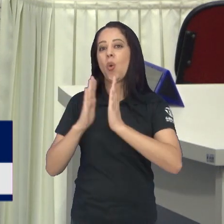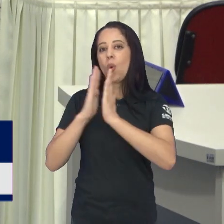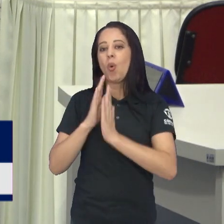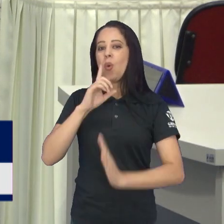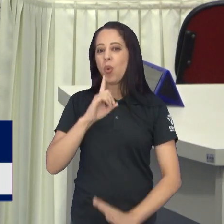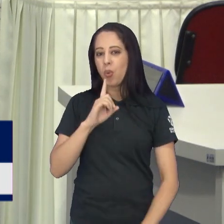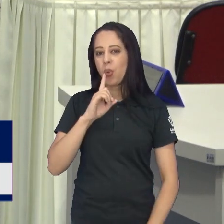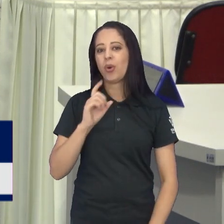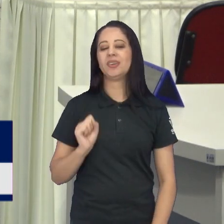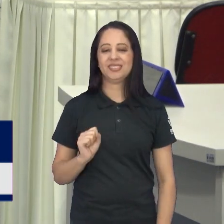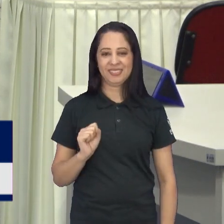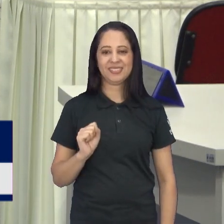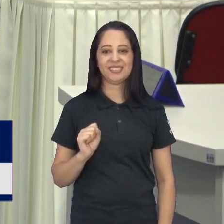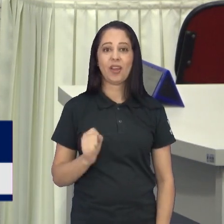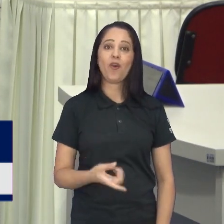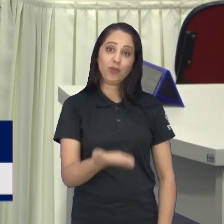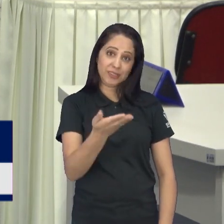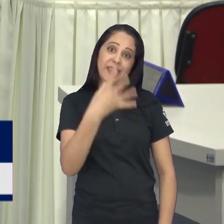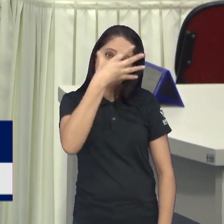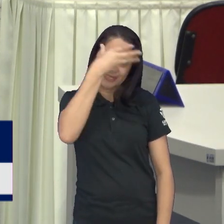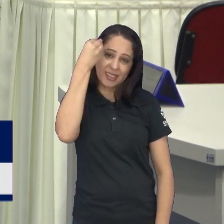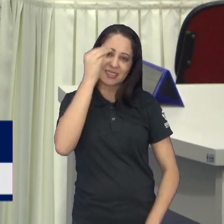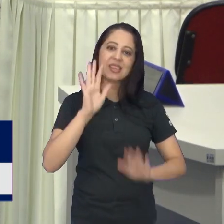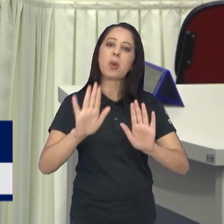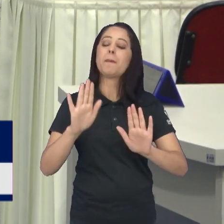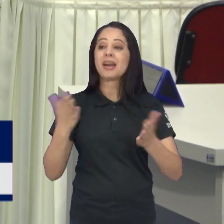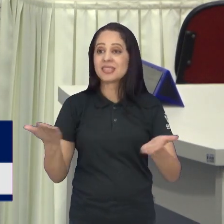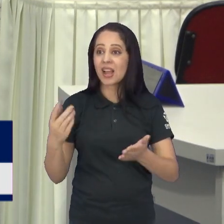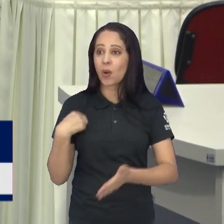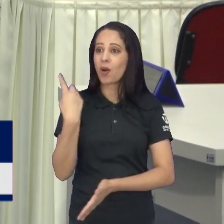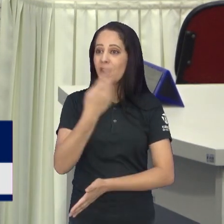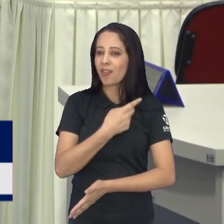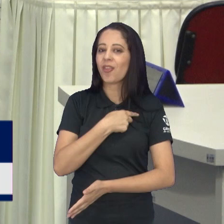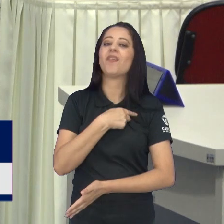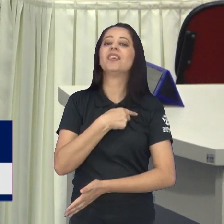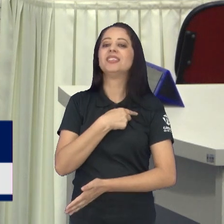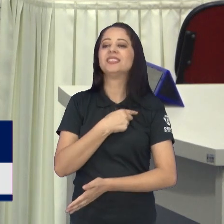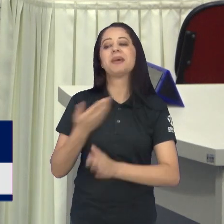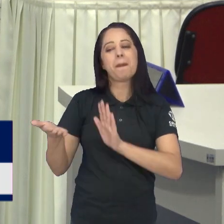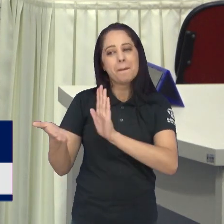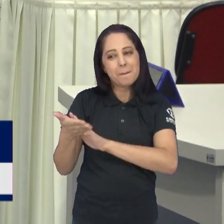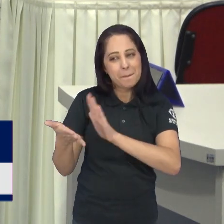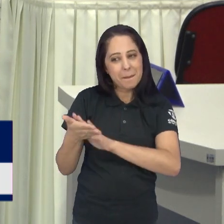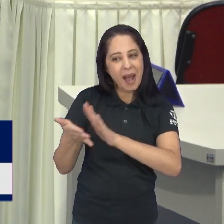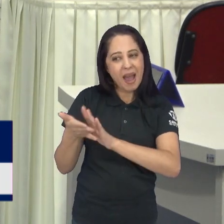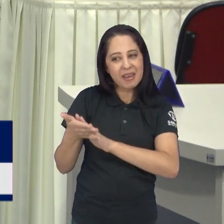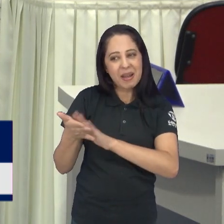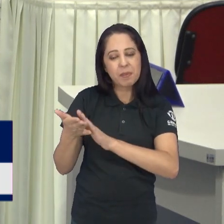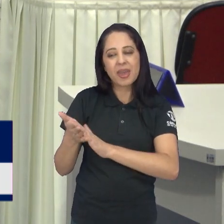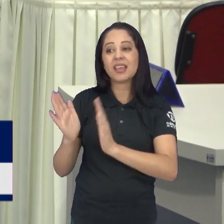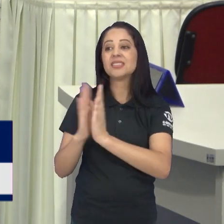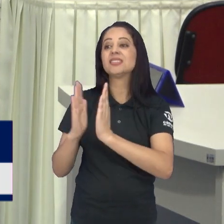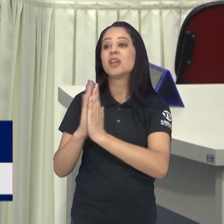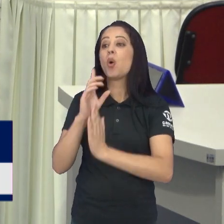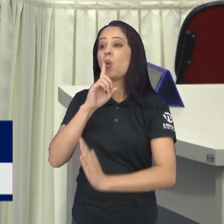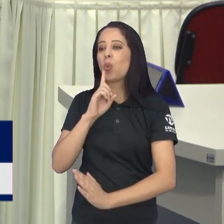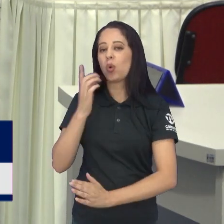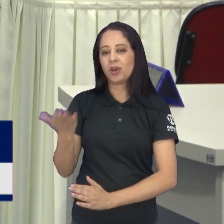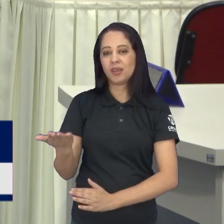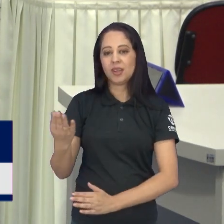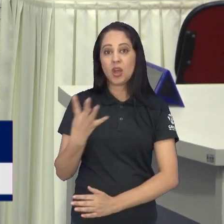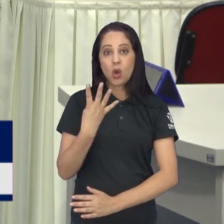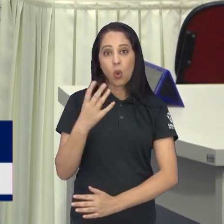pôde registrar porque você se esqueceu, mas nós estamos aqui relembrando, dando os parabéns aqui para o Robertinho.